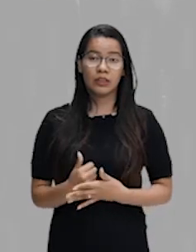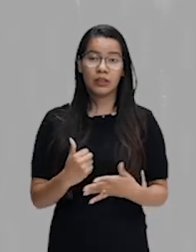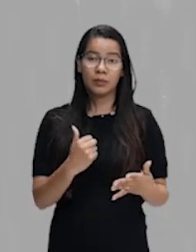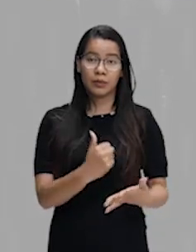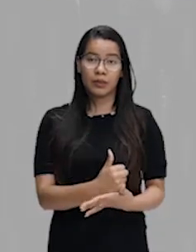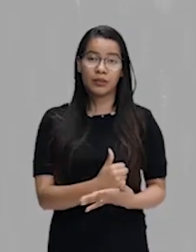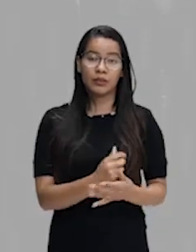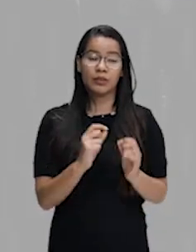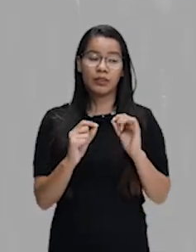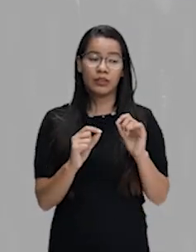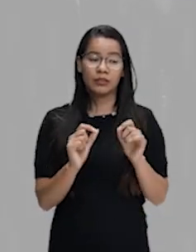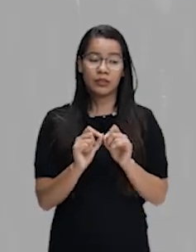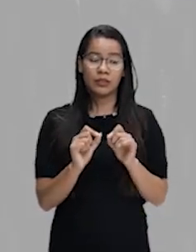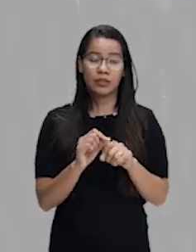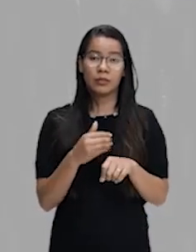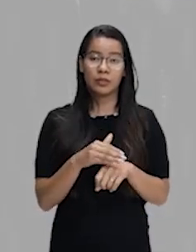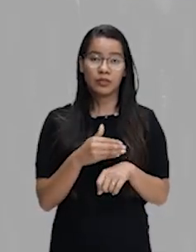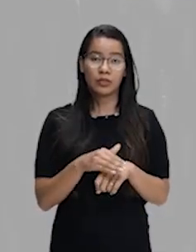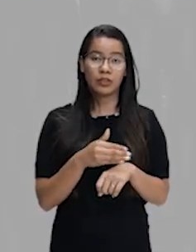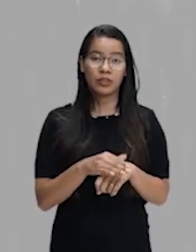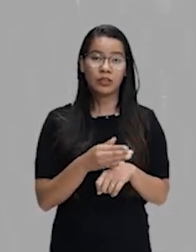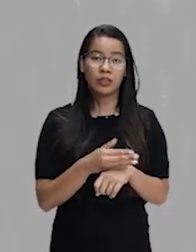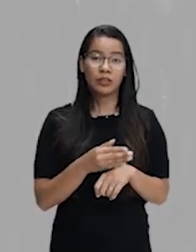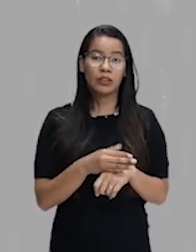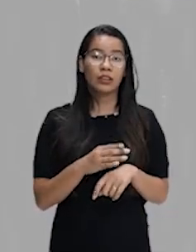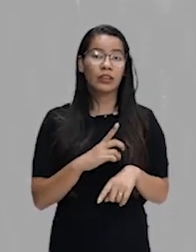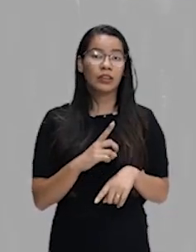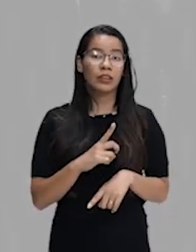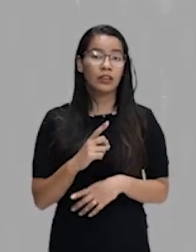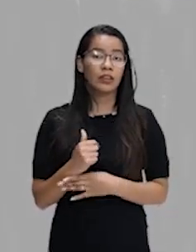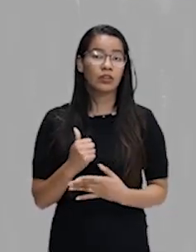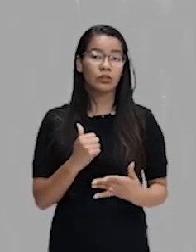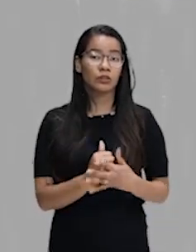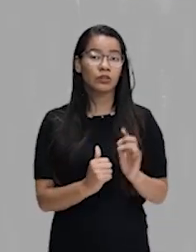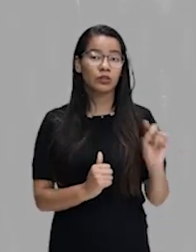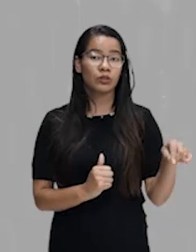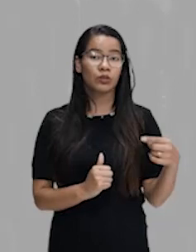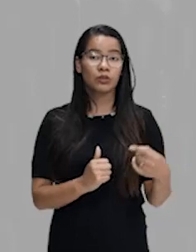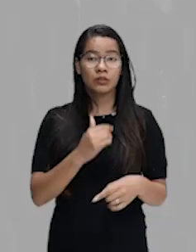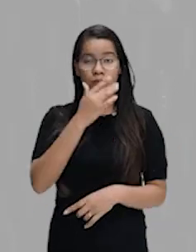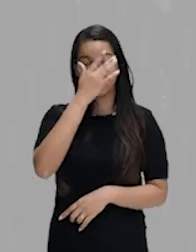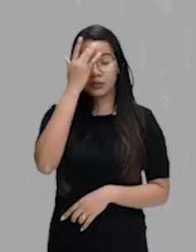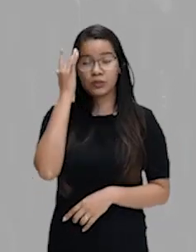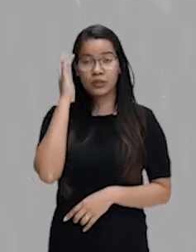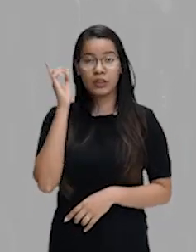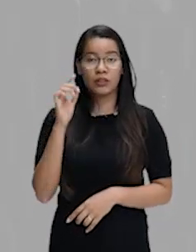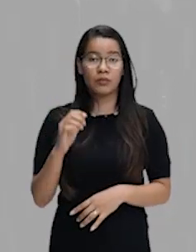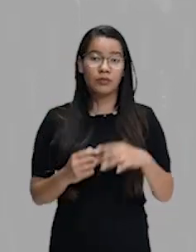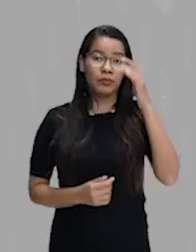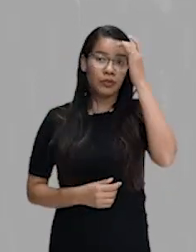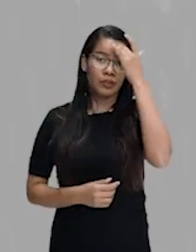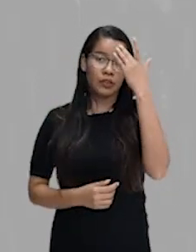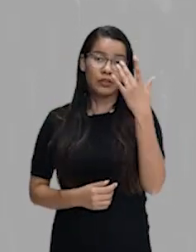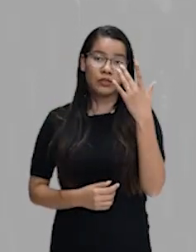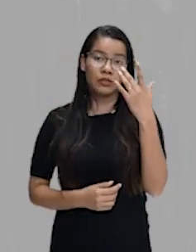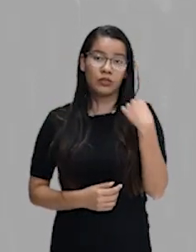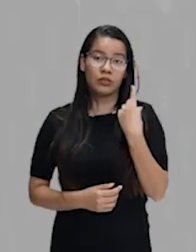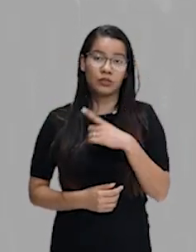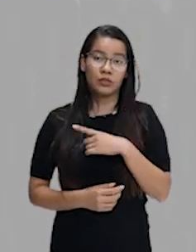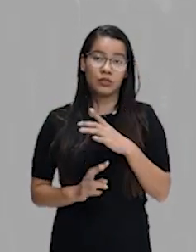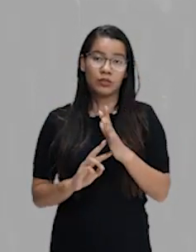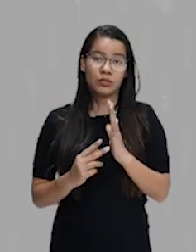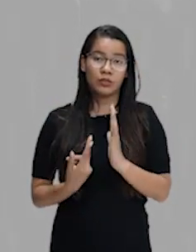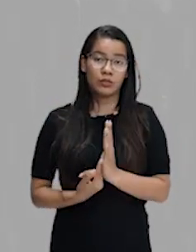É um trabalho que está sendo executado e que está havendo a colaboração de outras pessoas. É fácil, né? Da gente